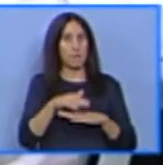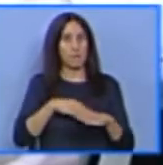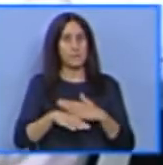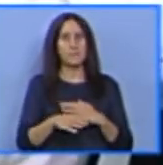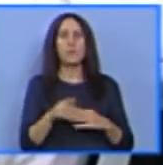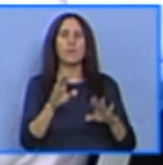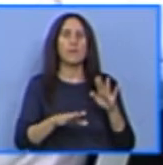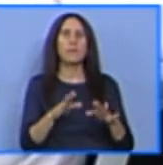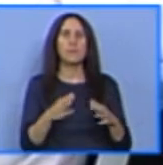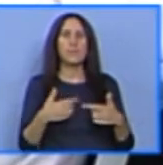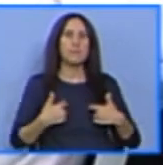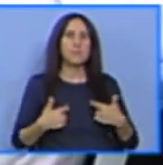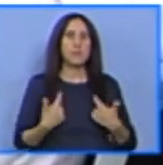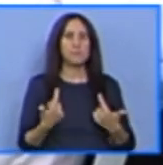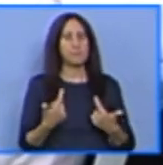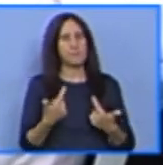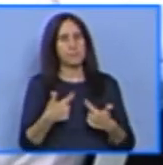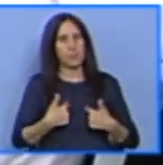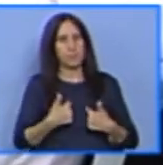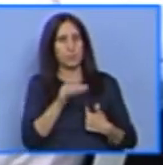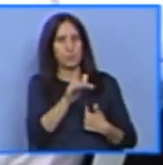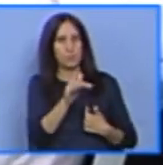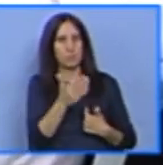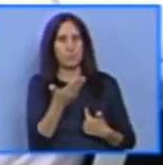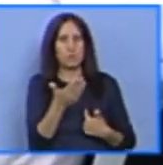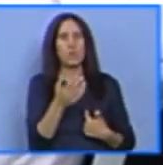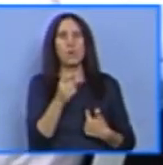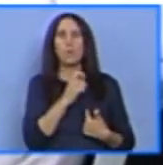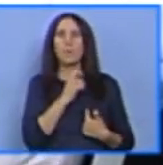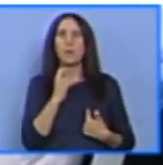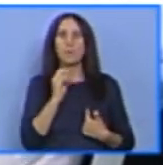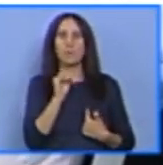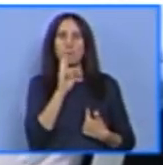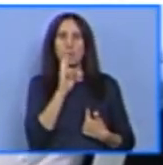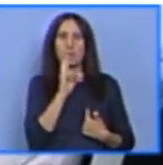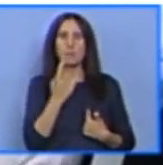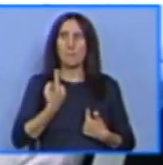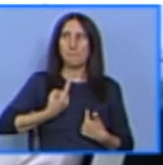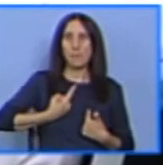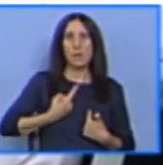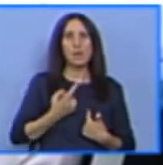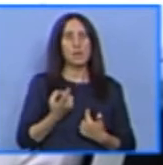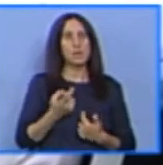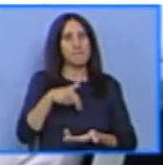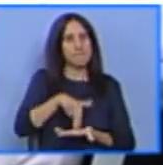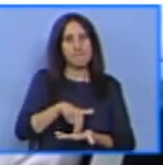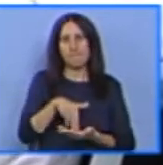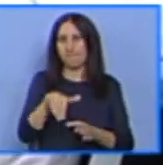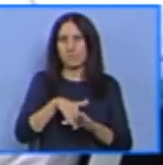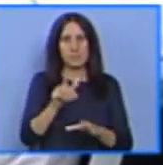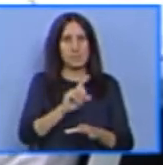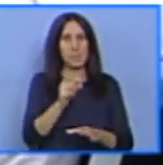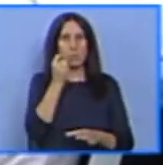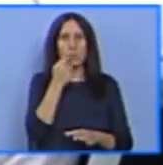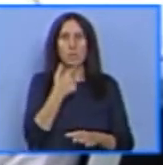vezes por iniciativa dos próprios, começando pelo próprio pároco de Fátima, que tem ordens para não participar, não estar presente. Como ele diz, a